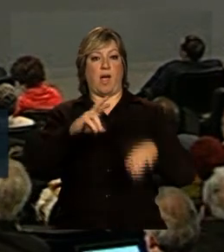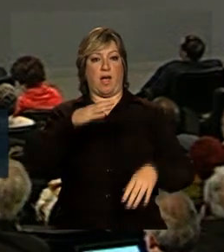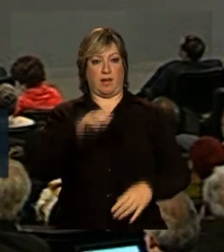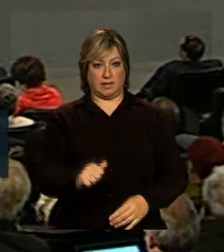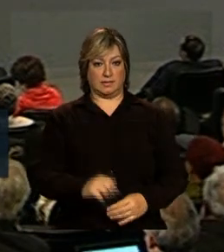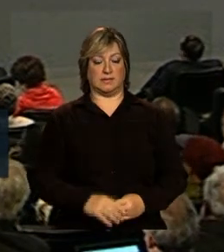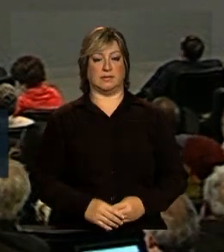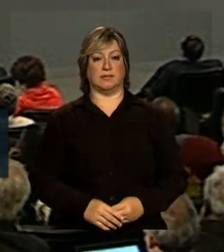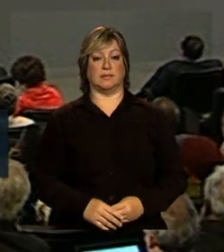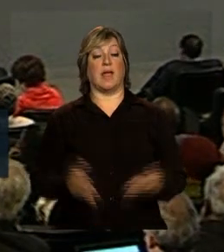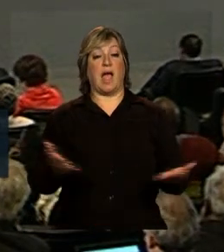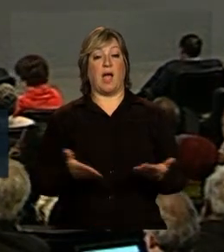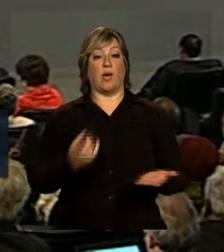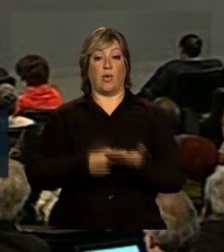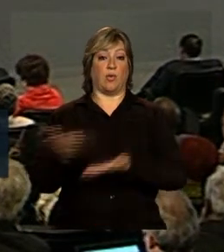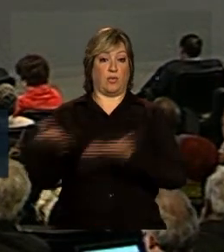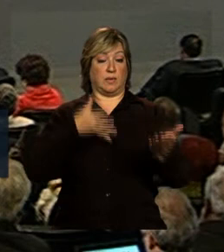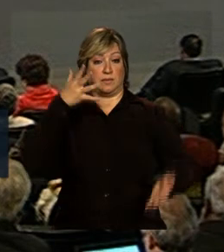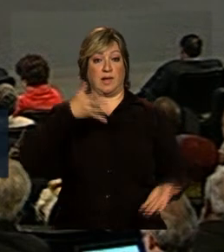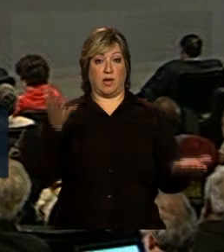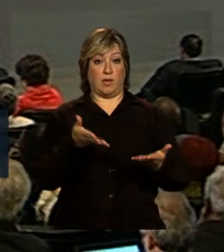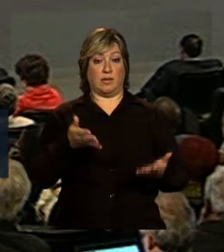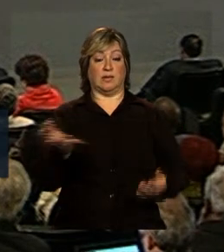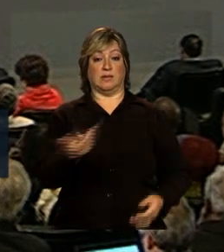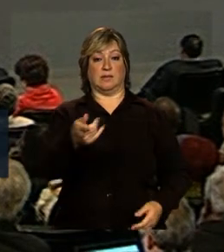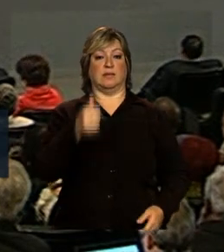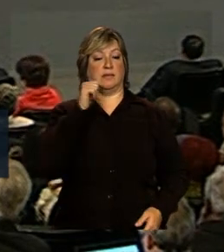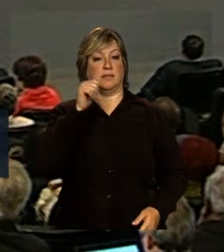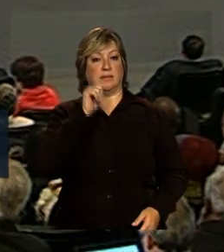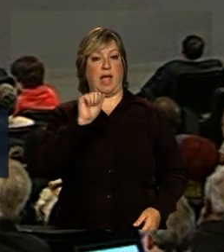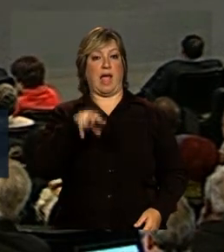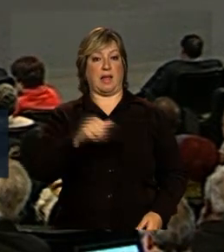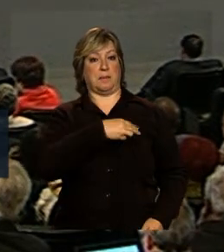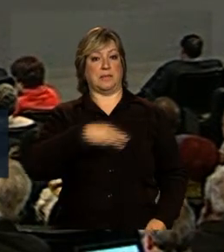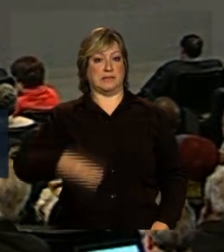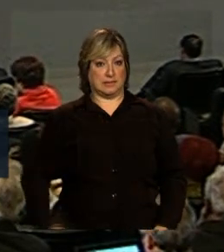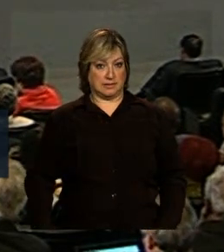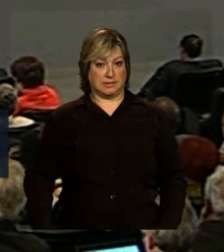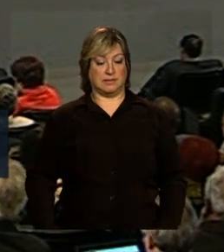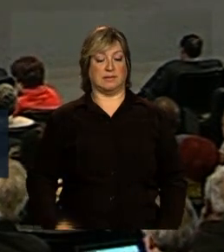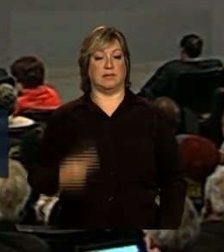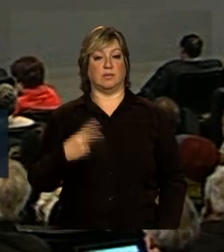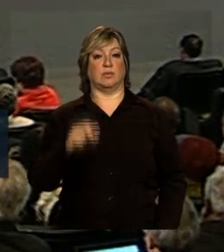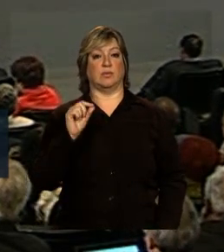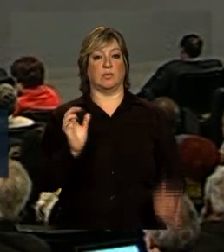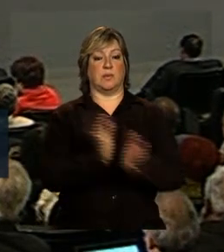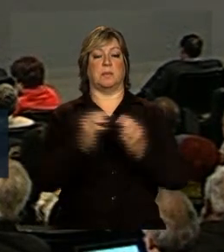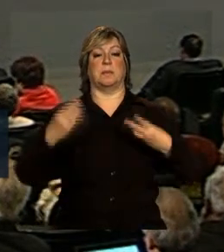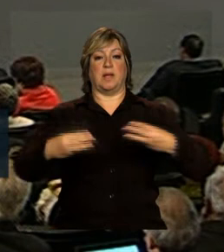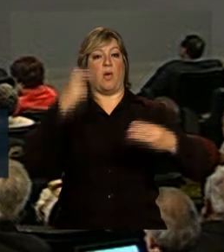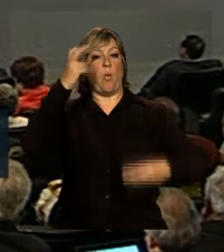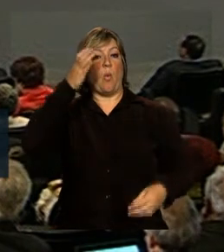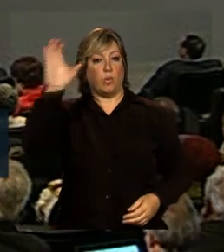Racial. E convidamos a falar a excelentíssima senhora Ana de Holanda, ministra de Estado do Ministério da Cultura.